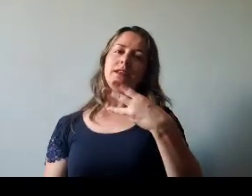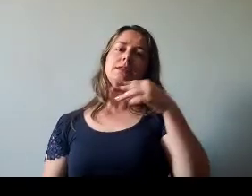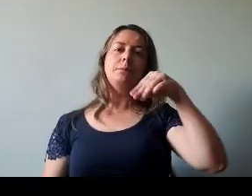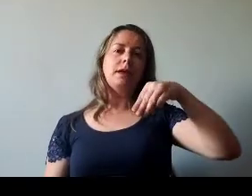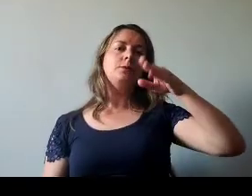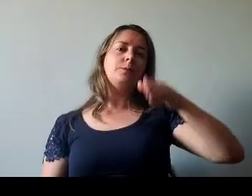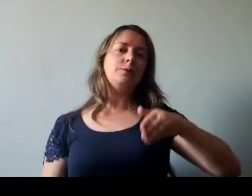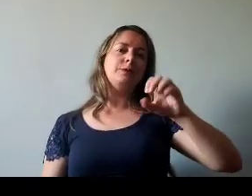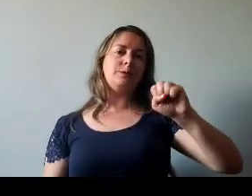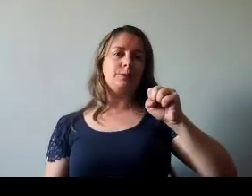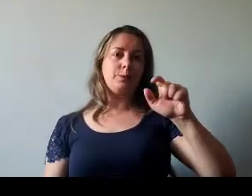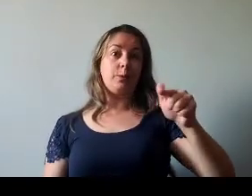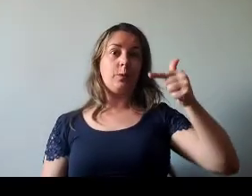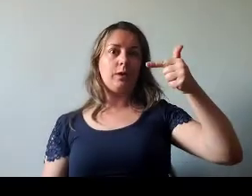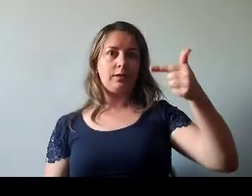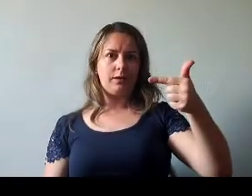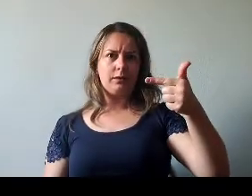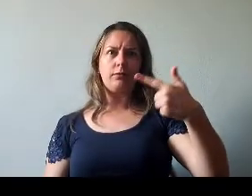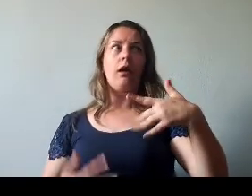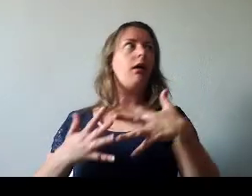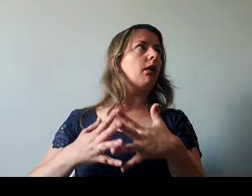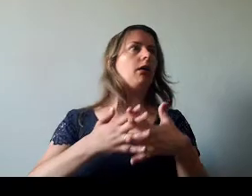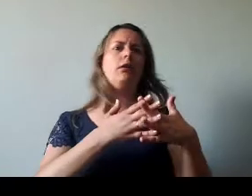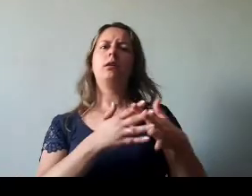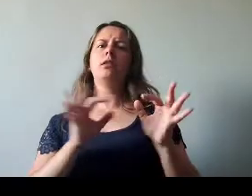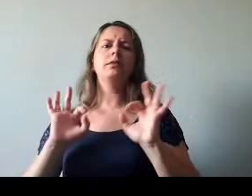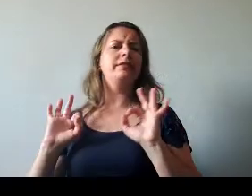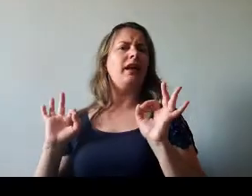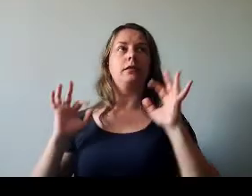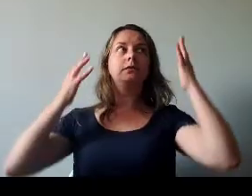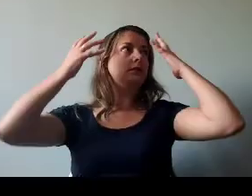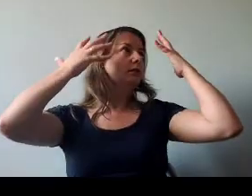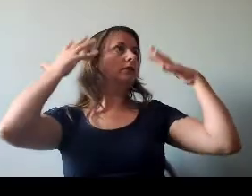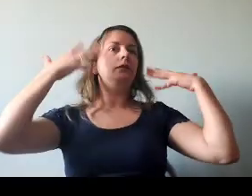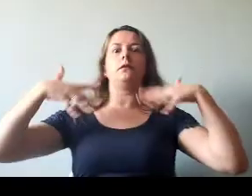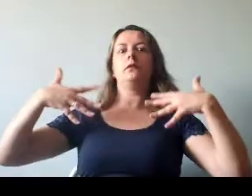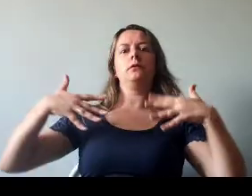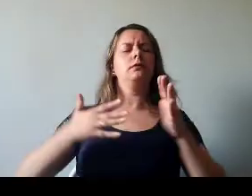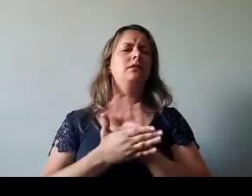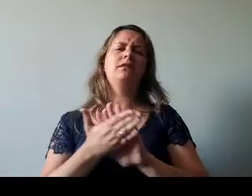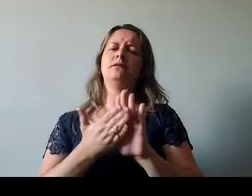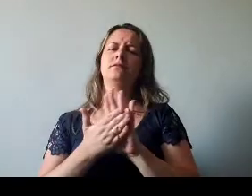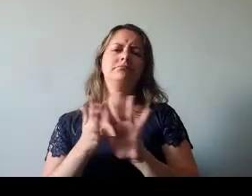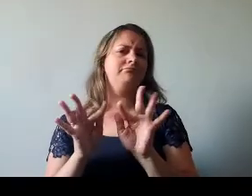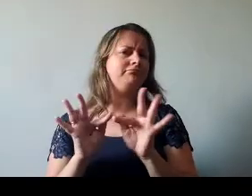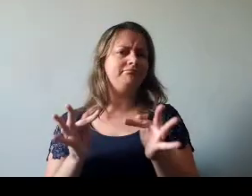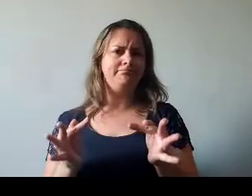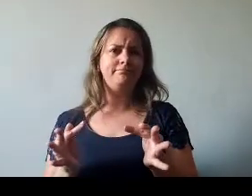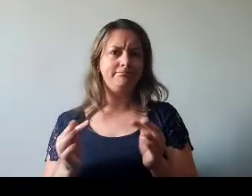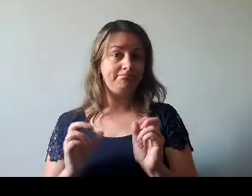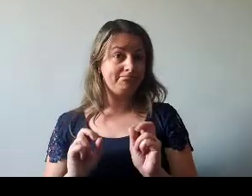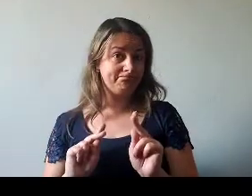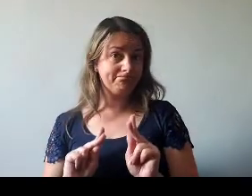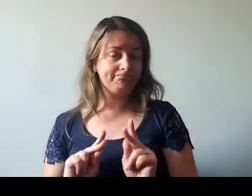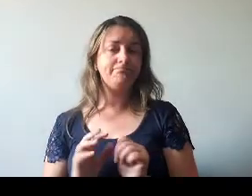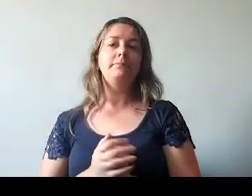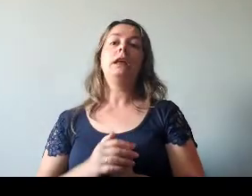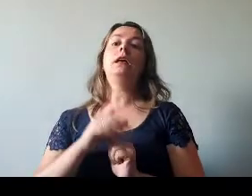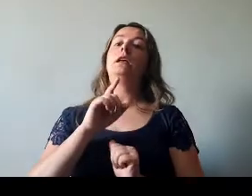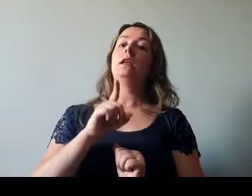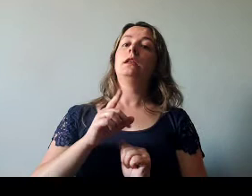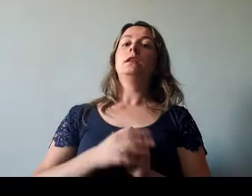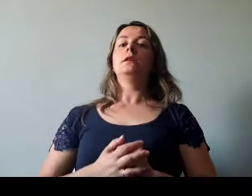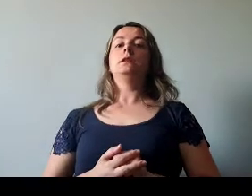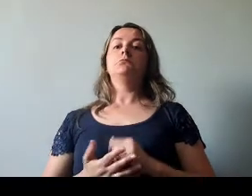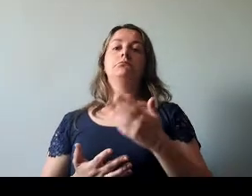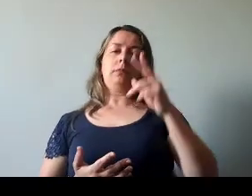não precisem arrancar os cabelos, não, tá? Bom, lembrando que se a aceleração é a inclinação